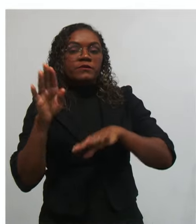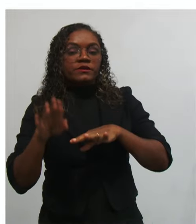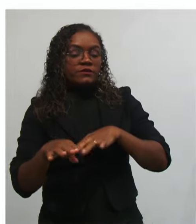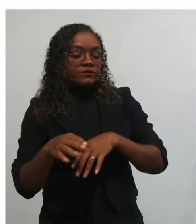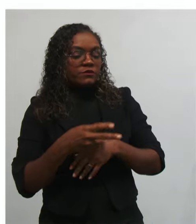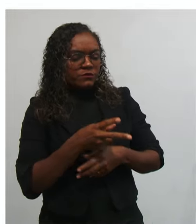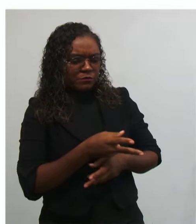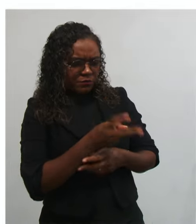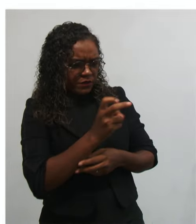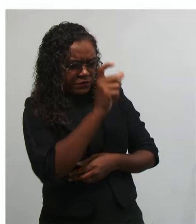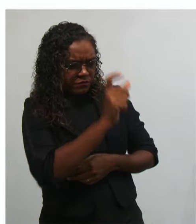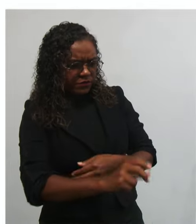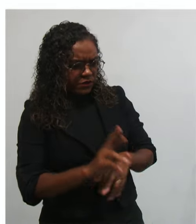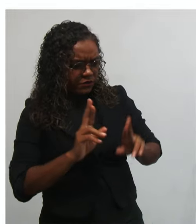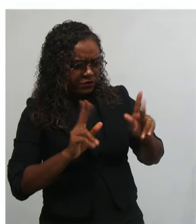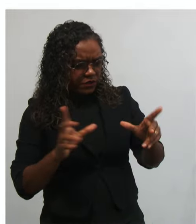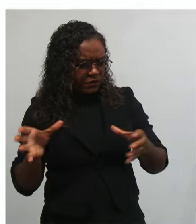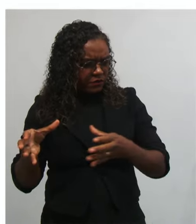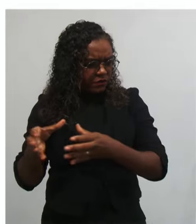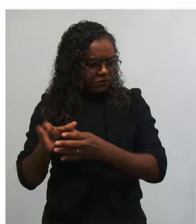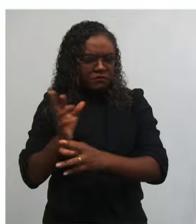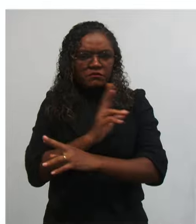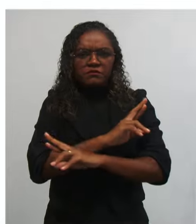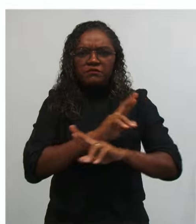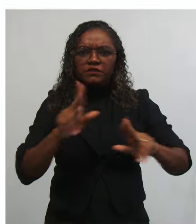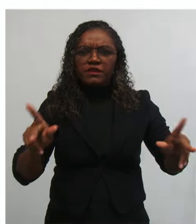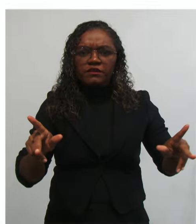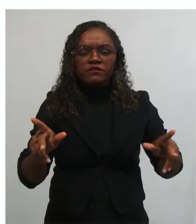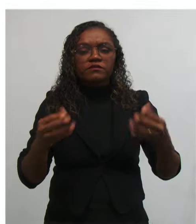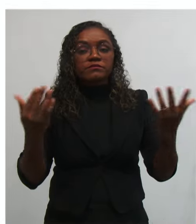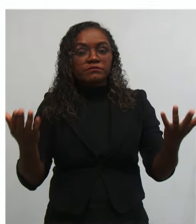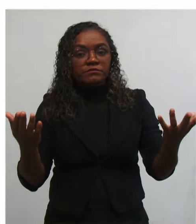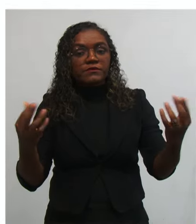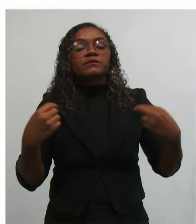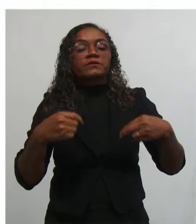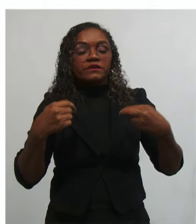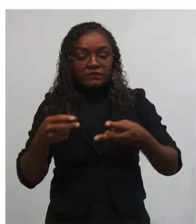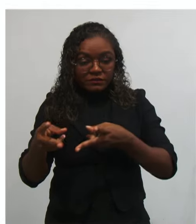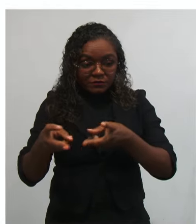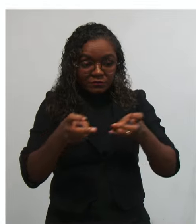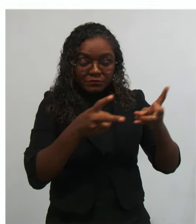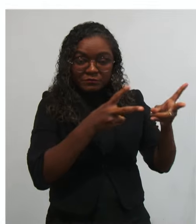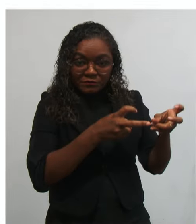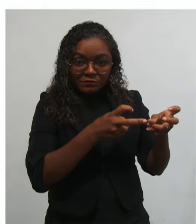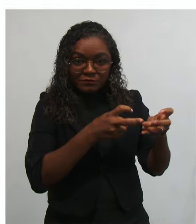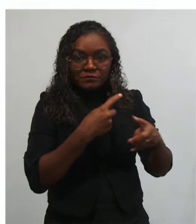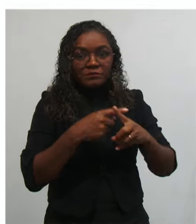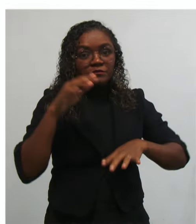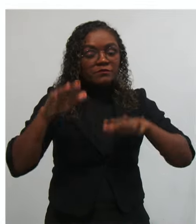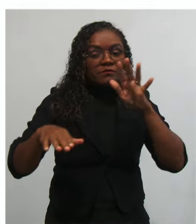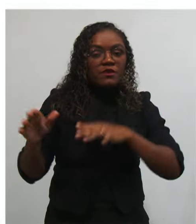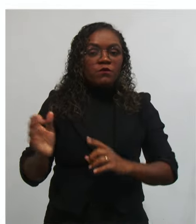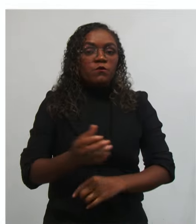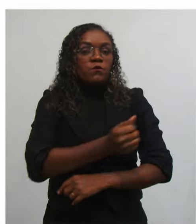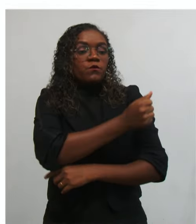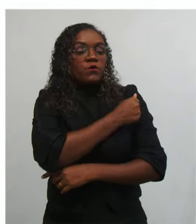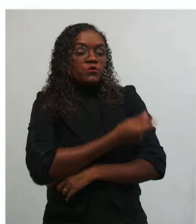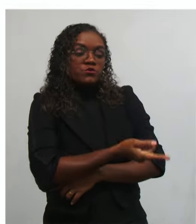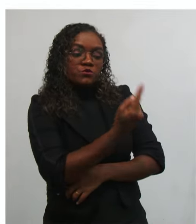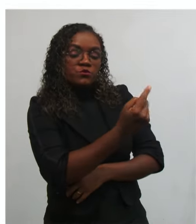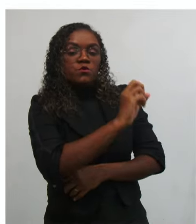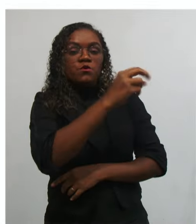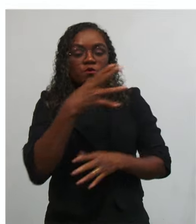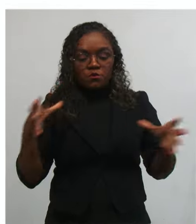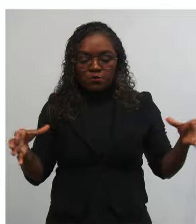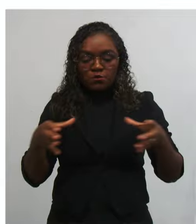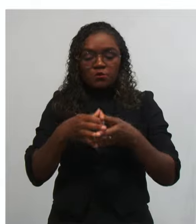da turma então é importante que você tenha essas duas visões porque você ajuda tanto o aluno quanto a sua turma a